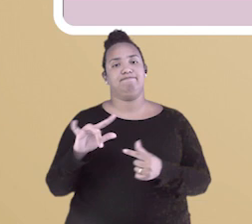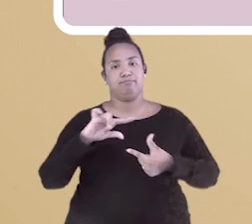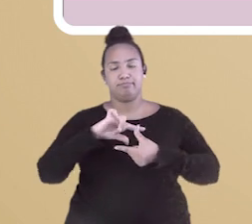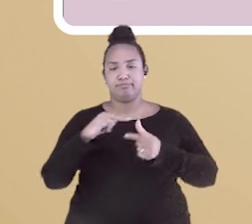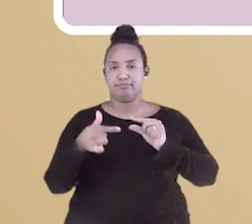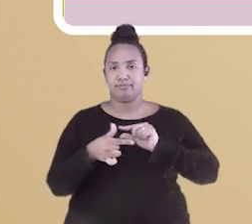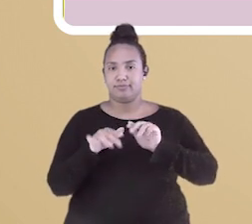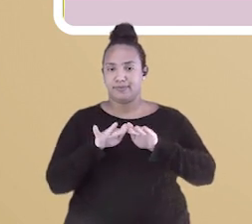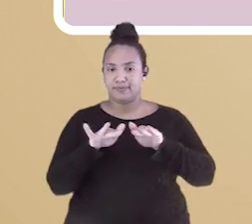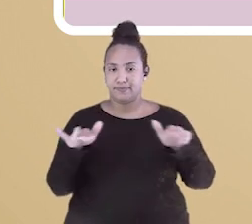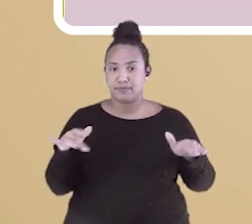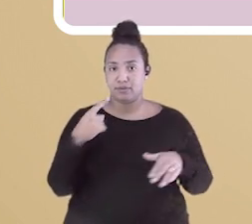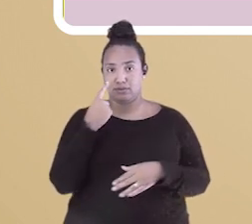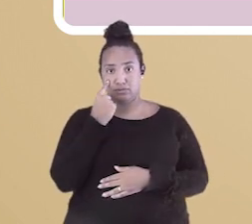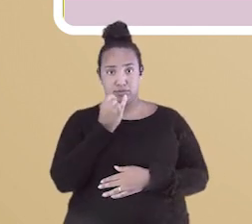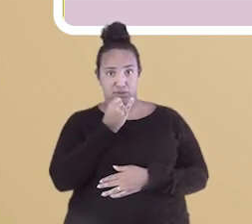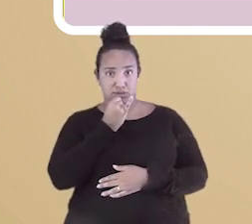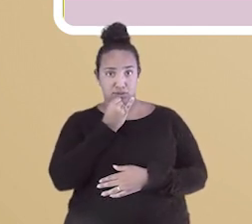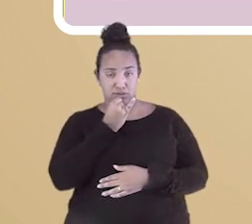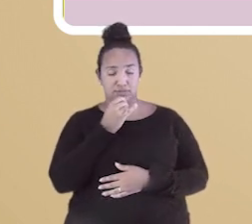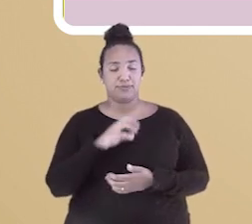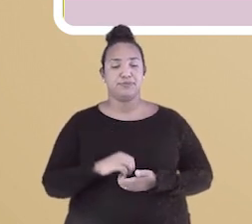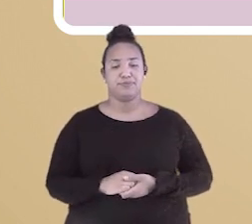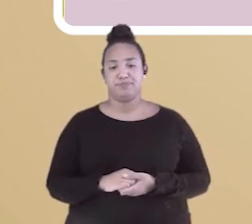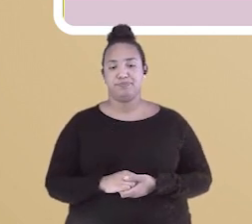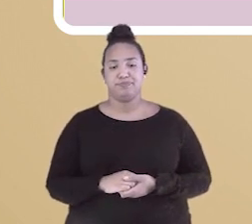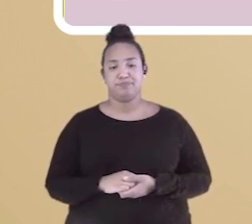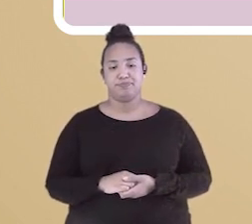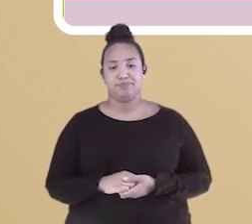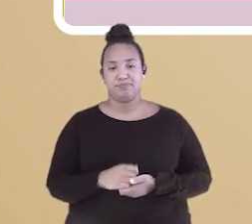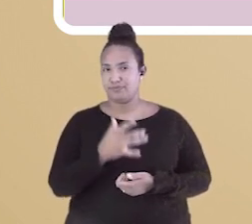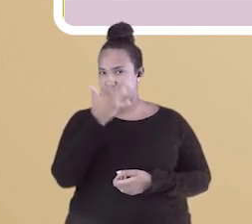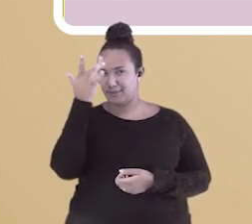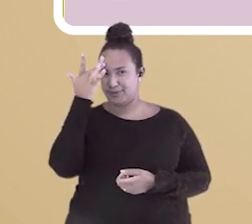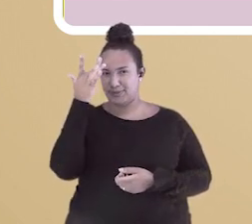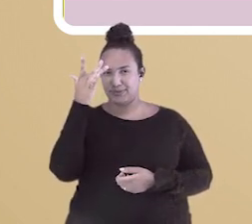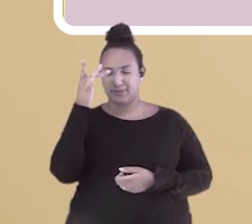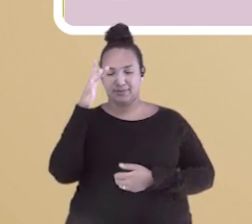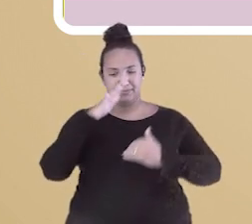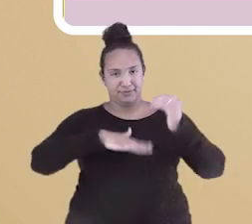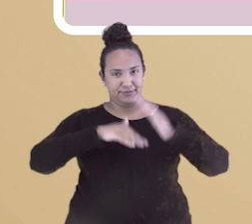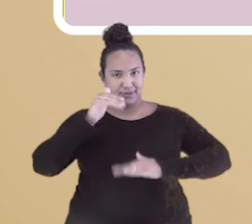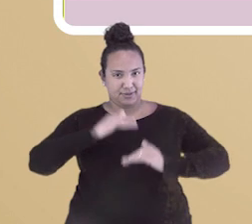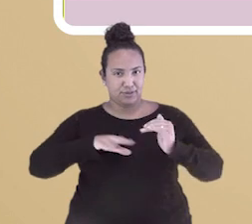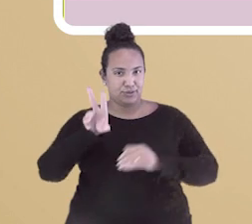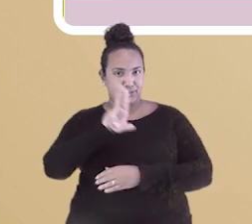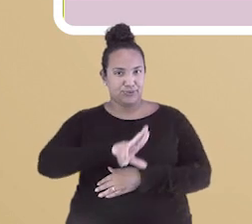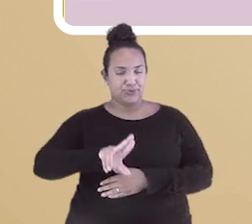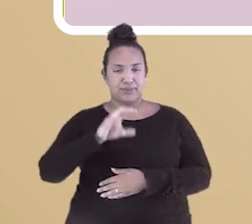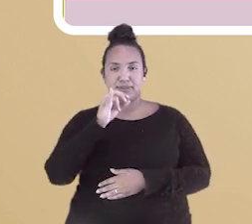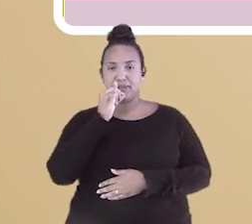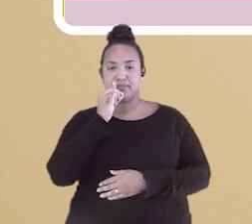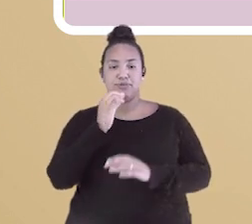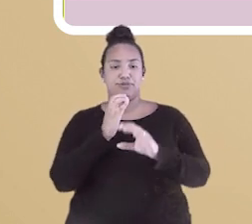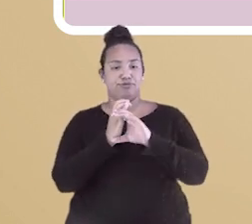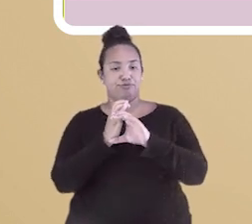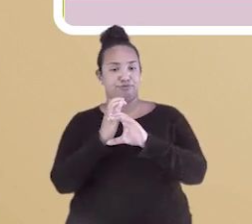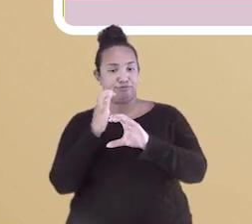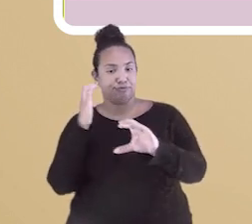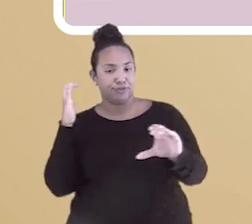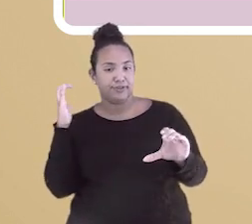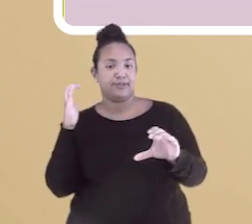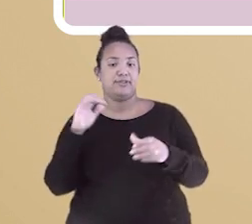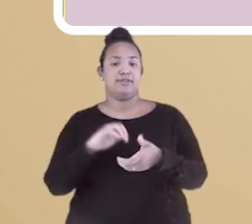como, por exemplo, profissões que usam figuras planas: engenharia mecânica, agrimensura